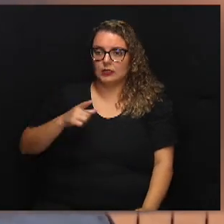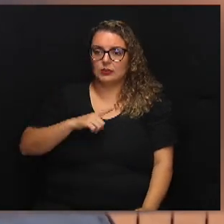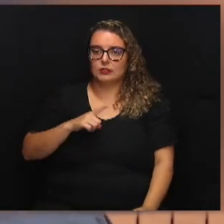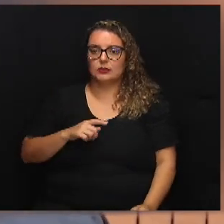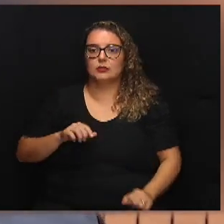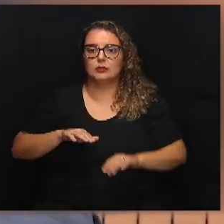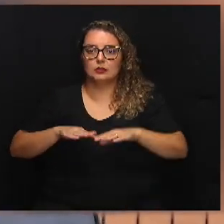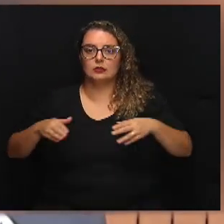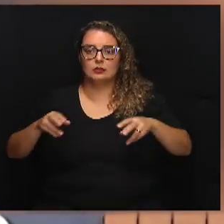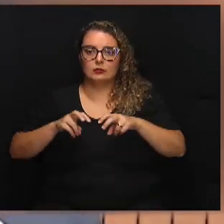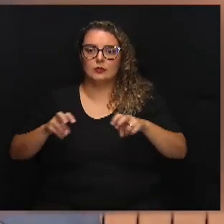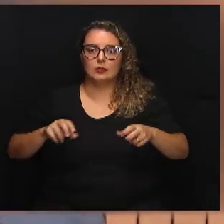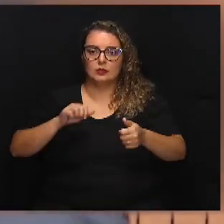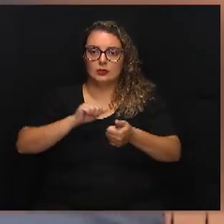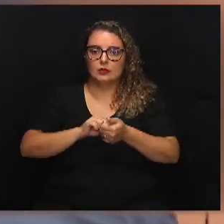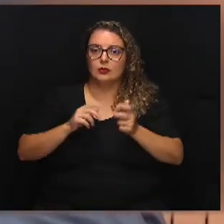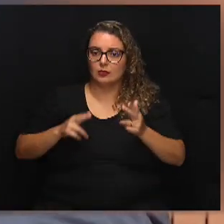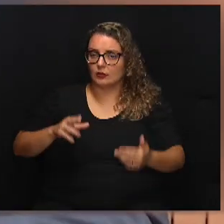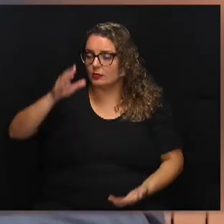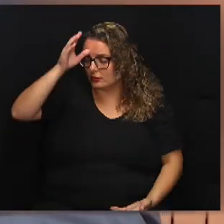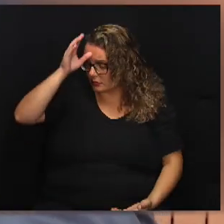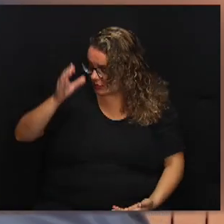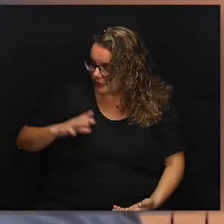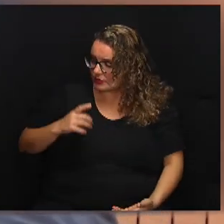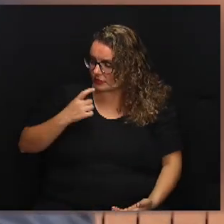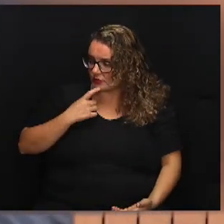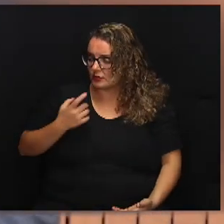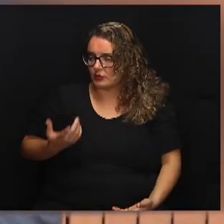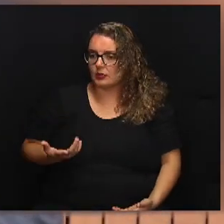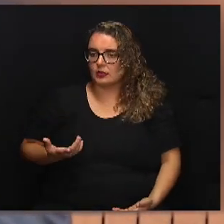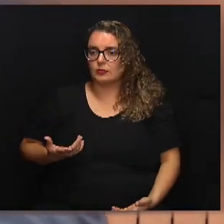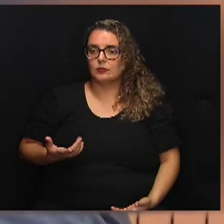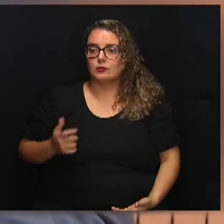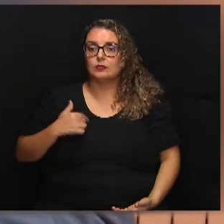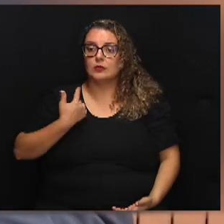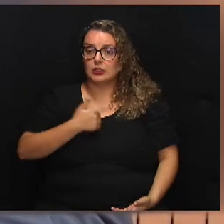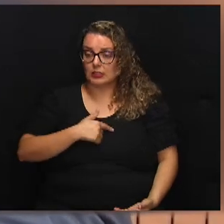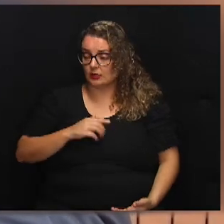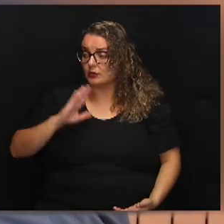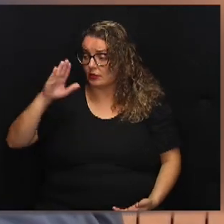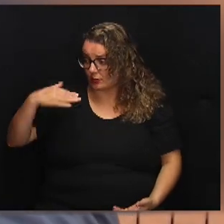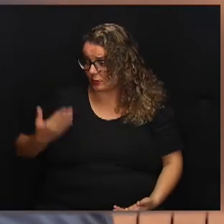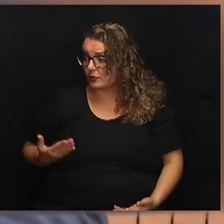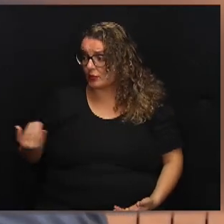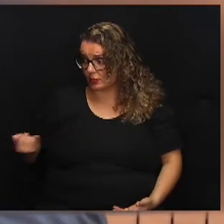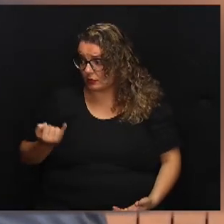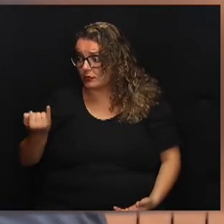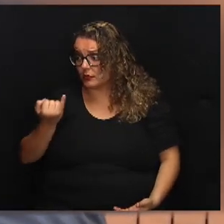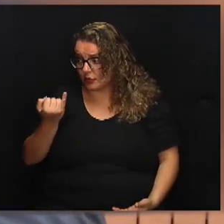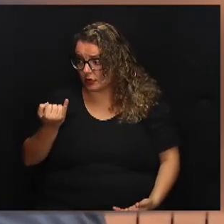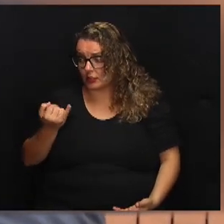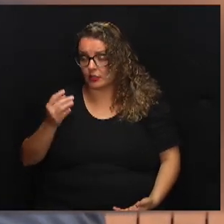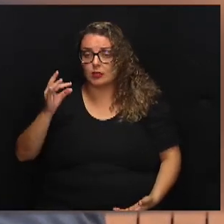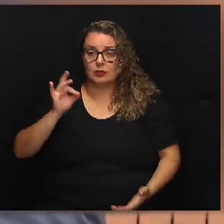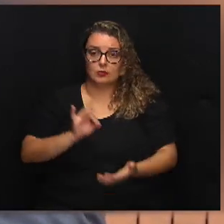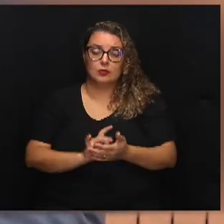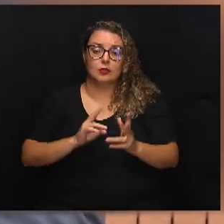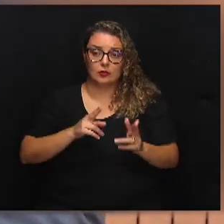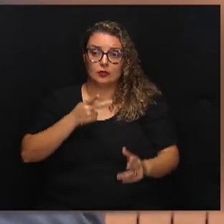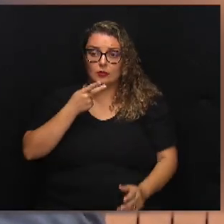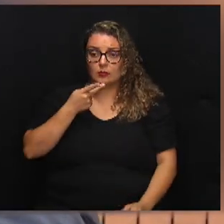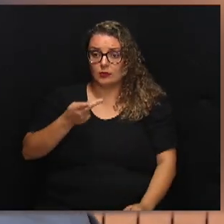a mesa, da qualidade agora de cidadão campineiro. É para nós uma honraria extremamente importante, realmente, como bem disse o